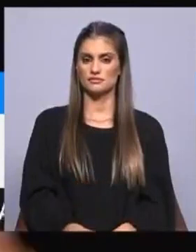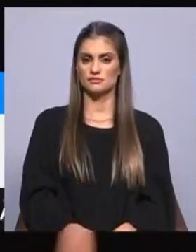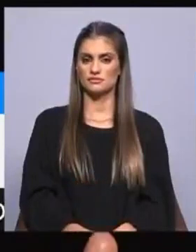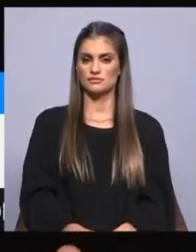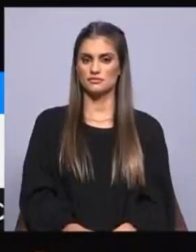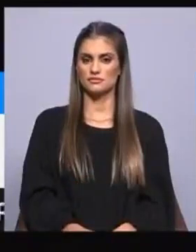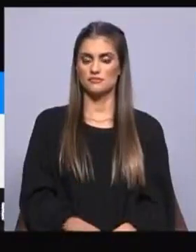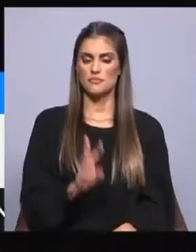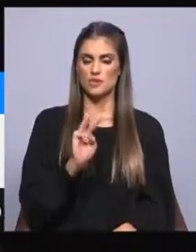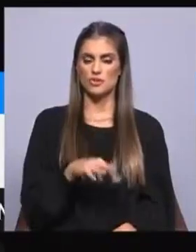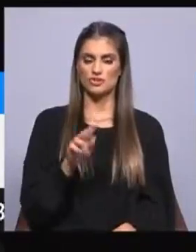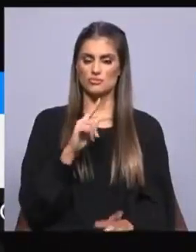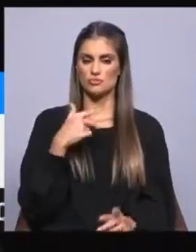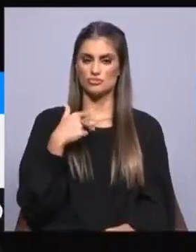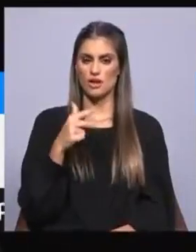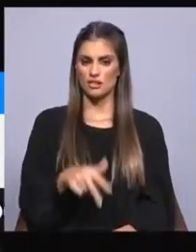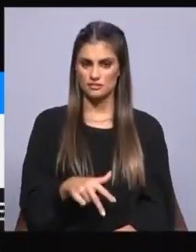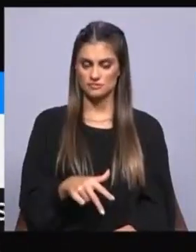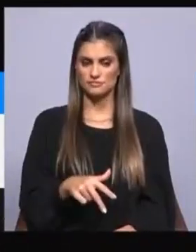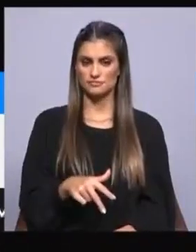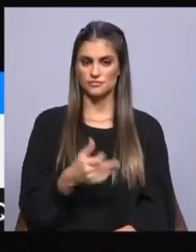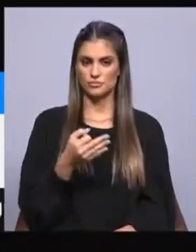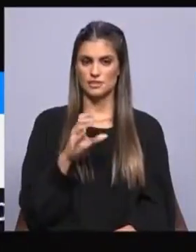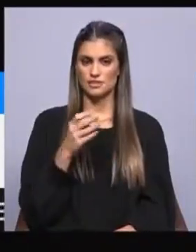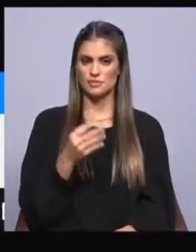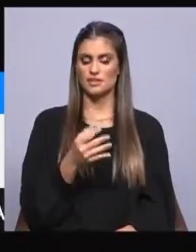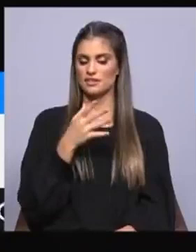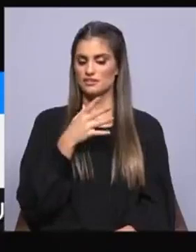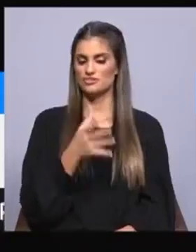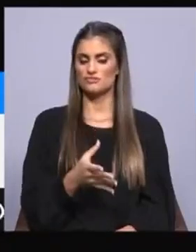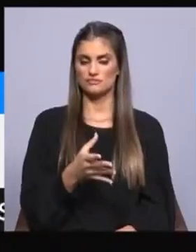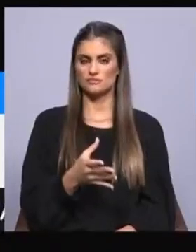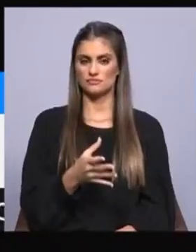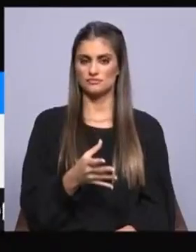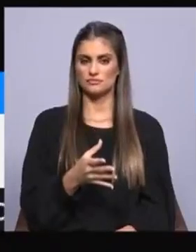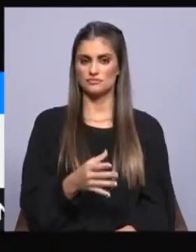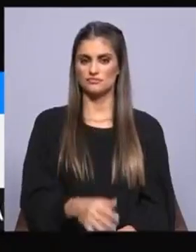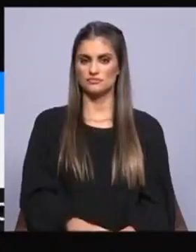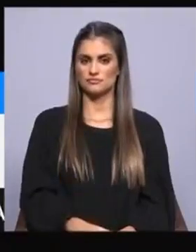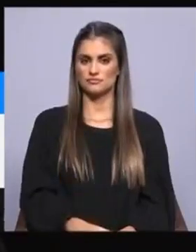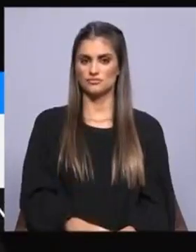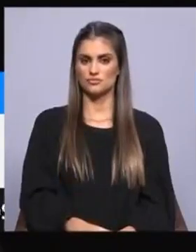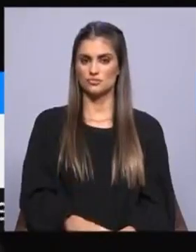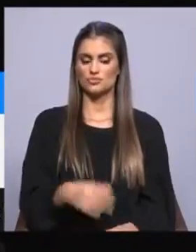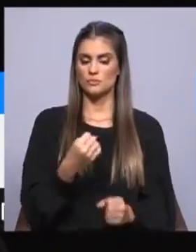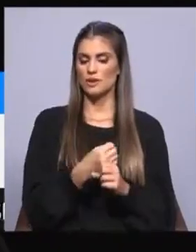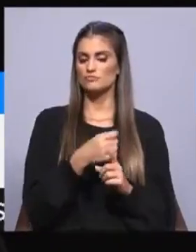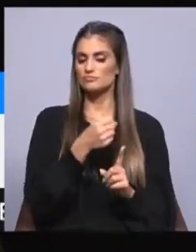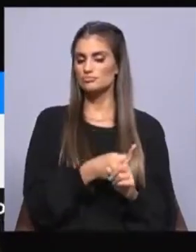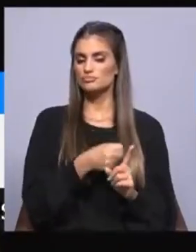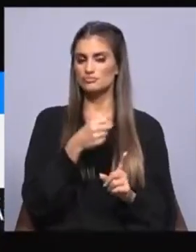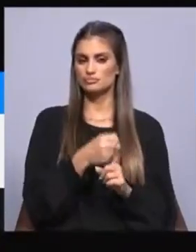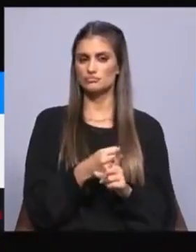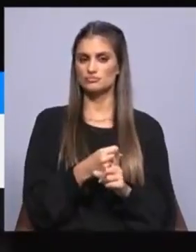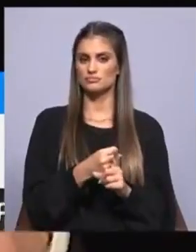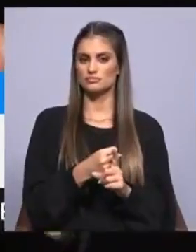de milhões de portugueses e que, portanto, o PCP assume como uma tarefa e uma batalha